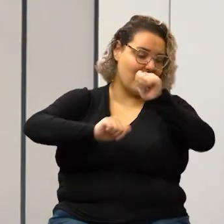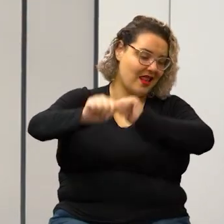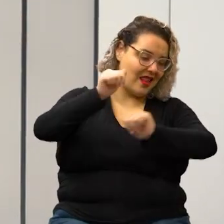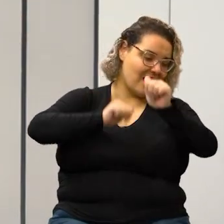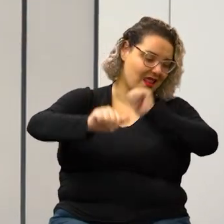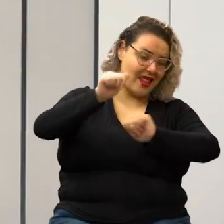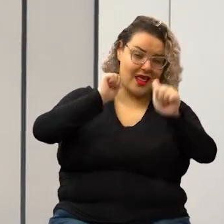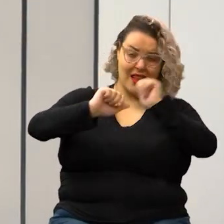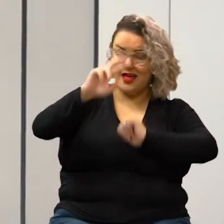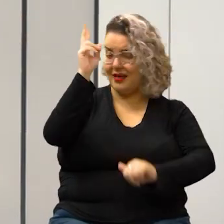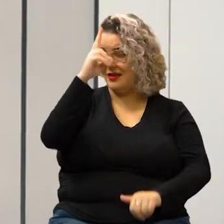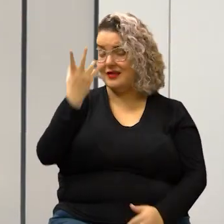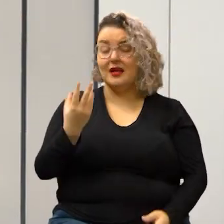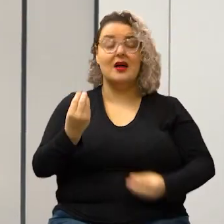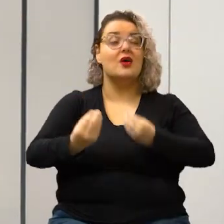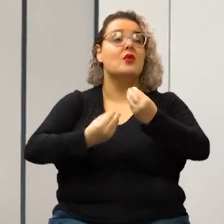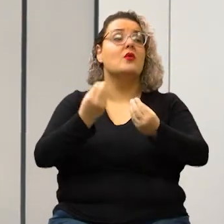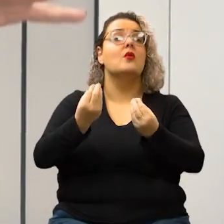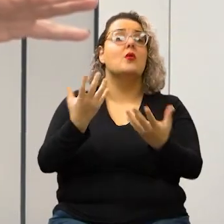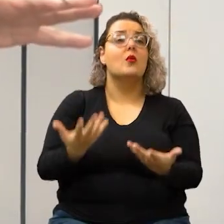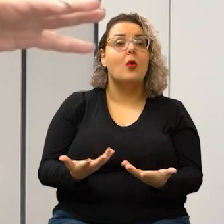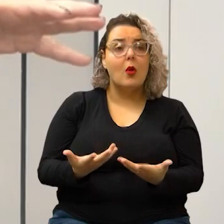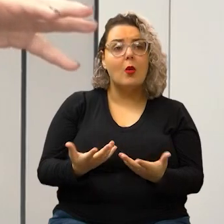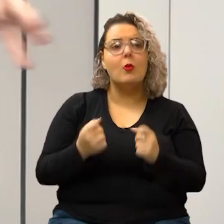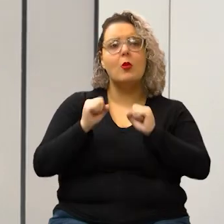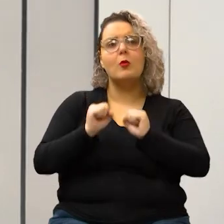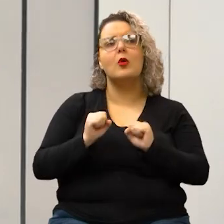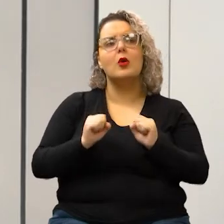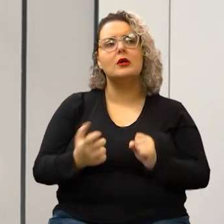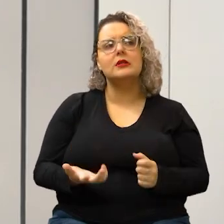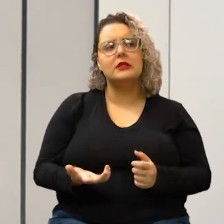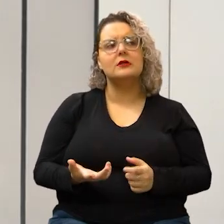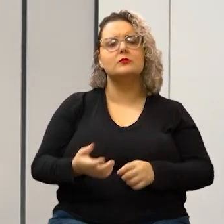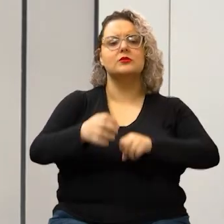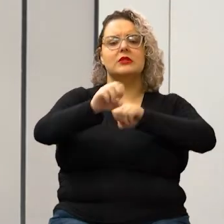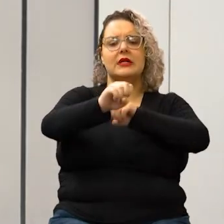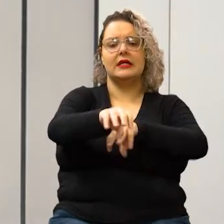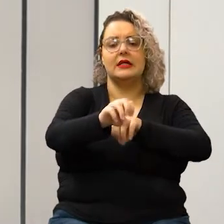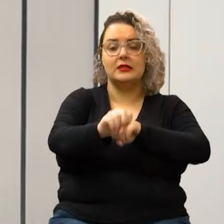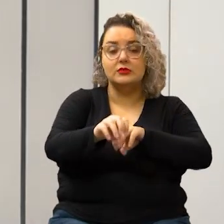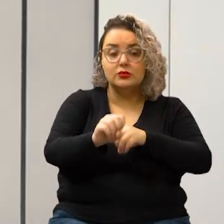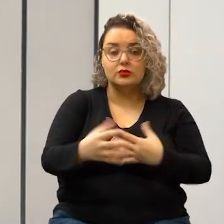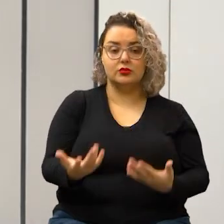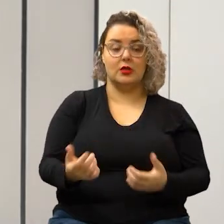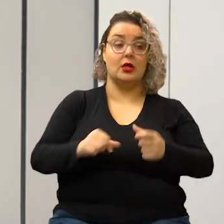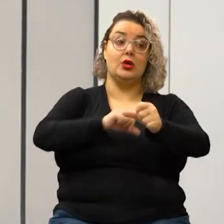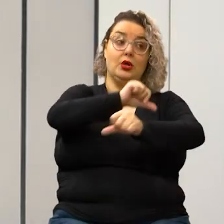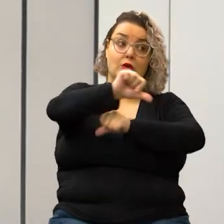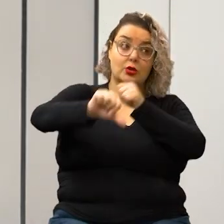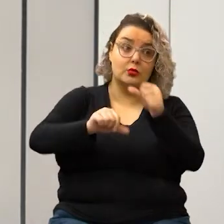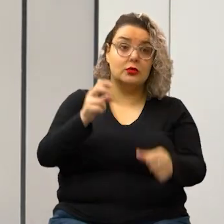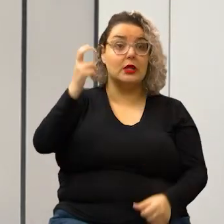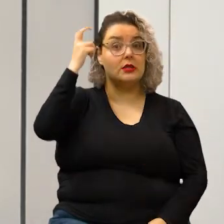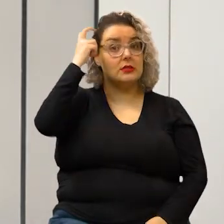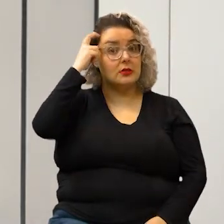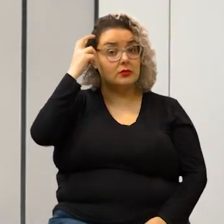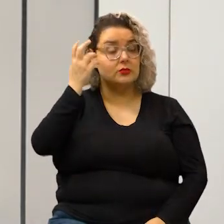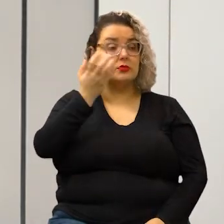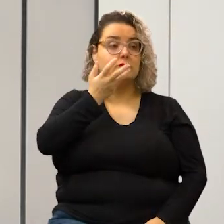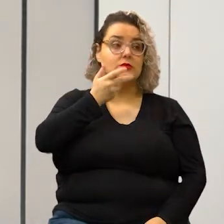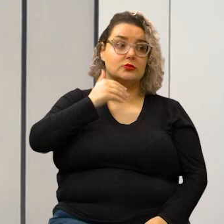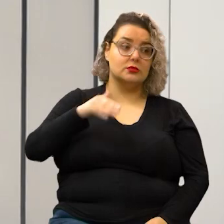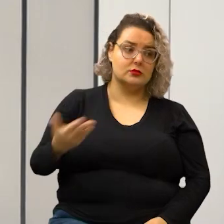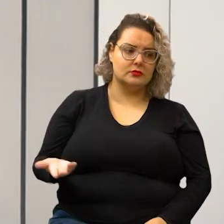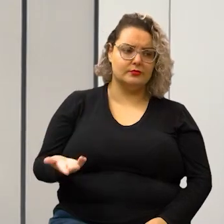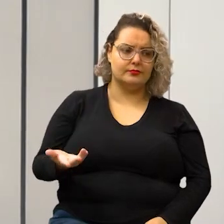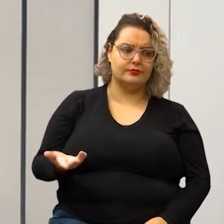então, a gente também consegue despertar do ponto de vista de educar e de mudar essa cultura na criança, porque ela fala, ó, isso